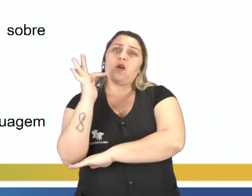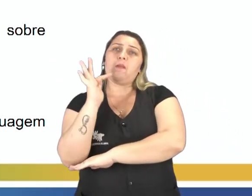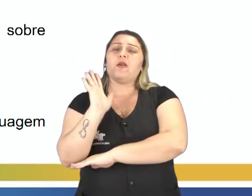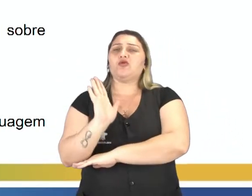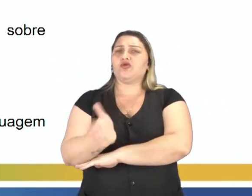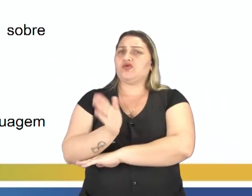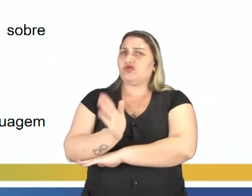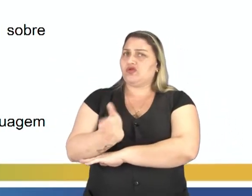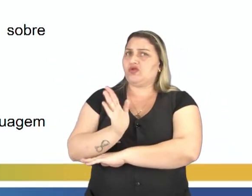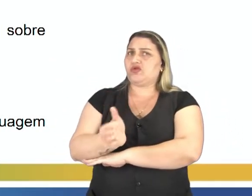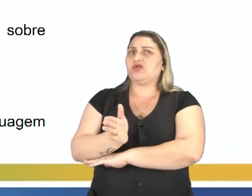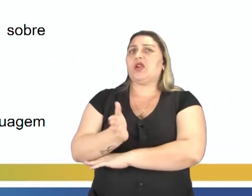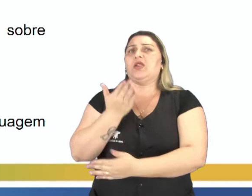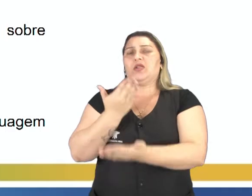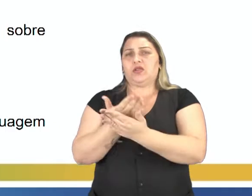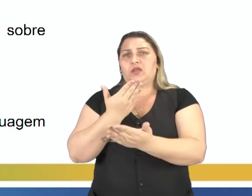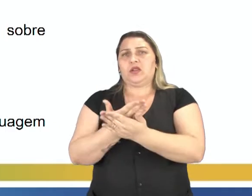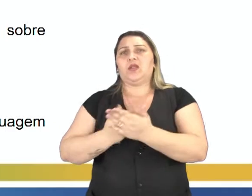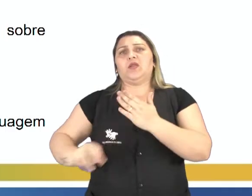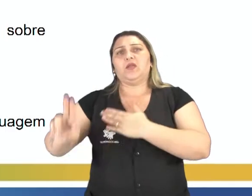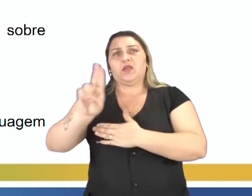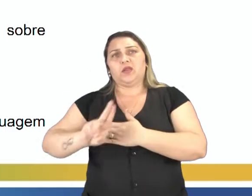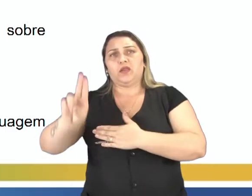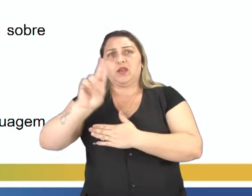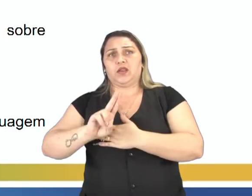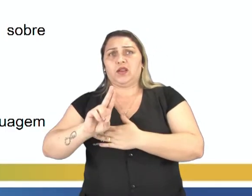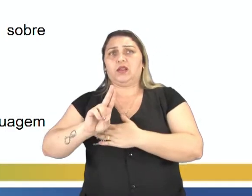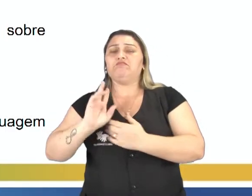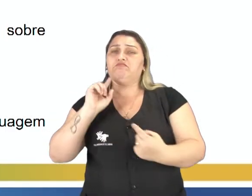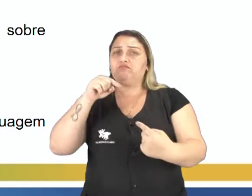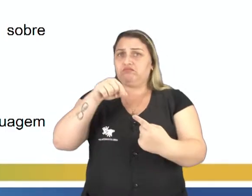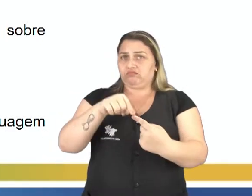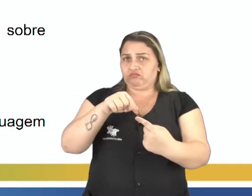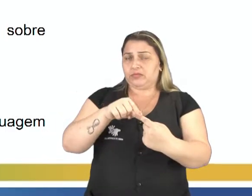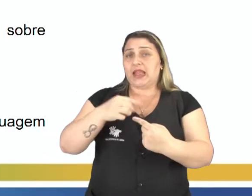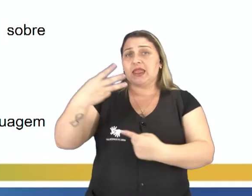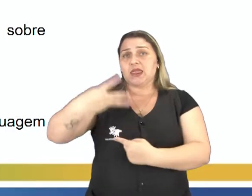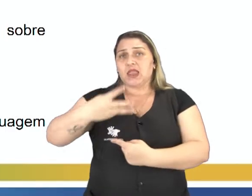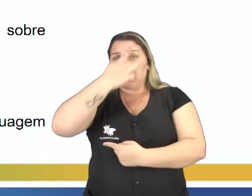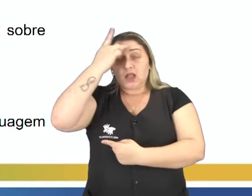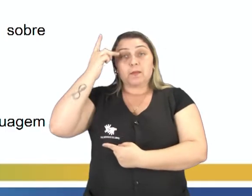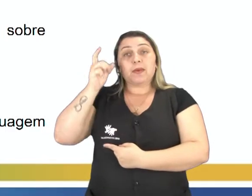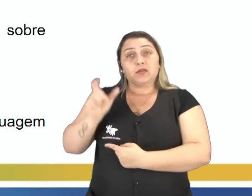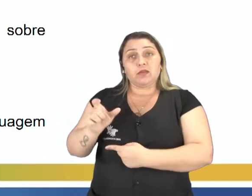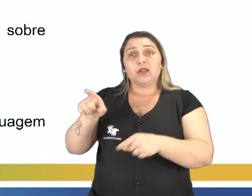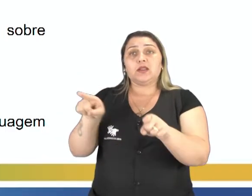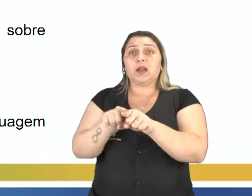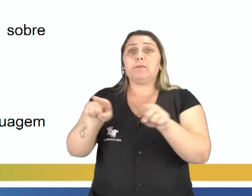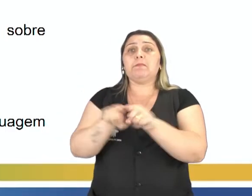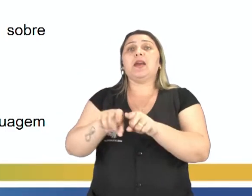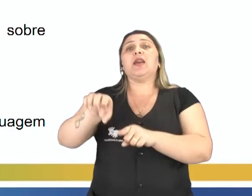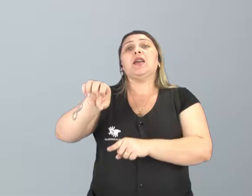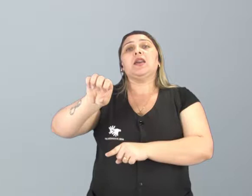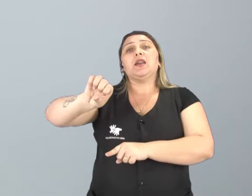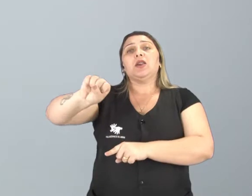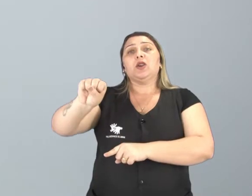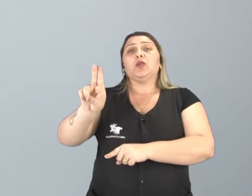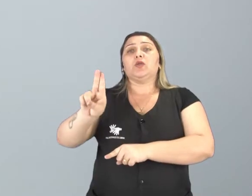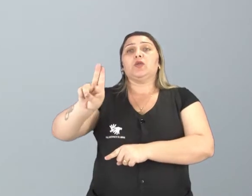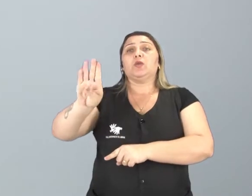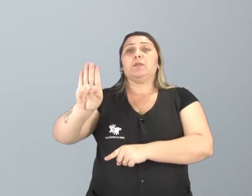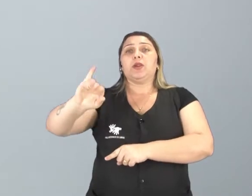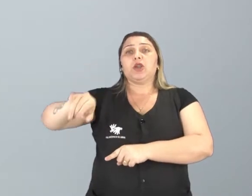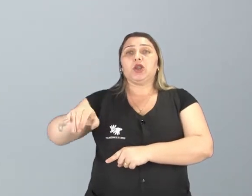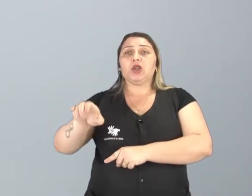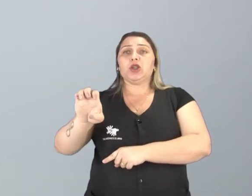como vocês já estudaram anteriormente. Ela utiliza a linguagem objetiva na terceira pessoa ou subjetiva na